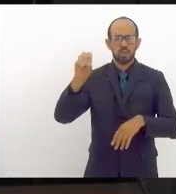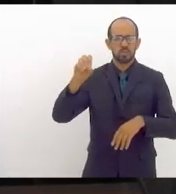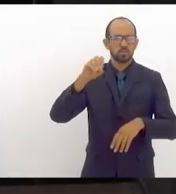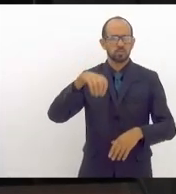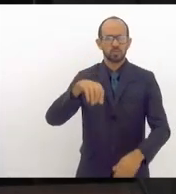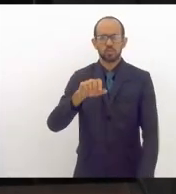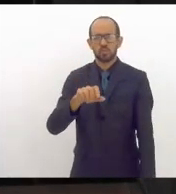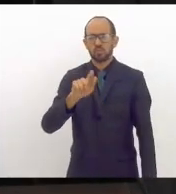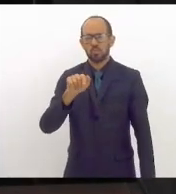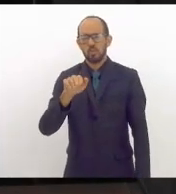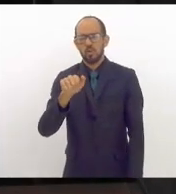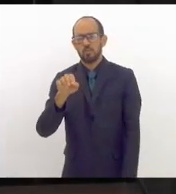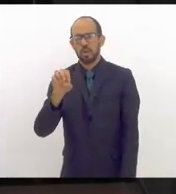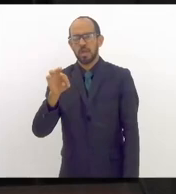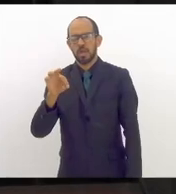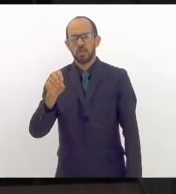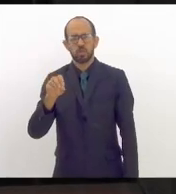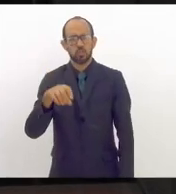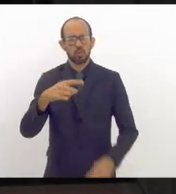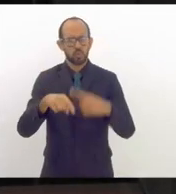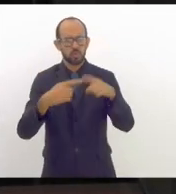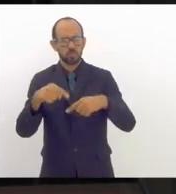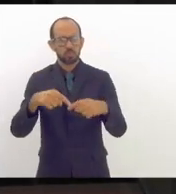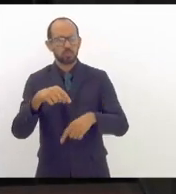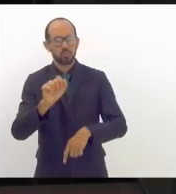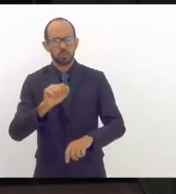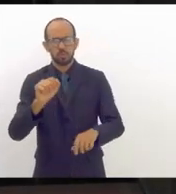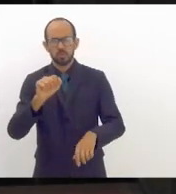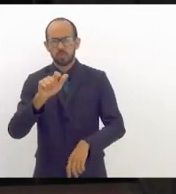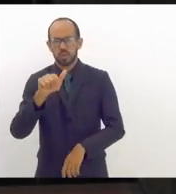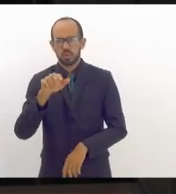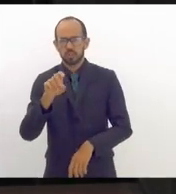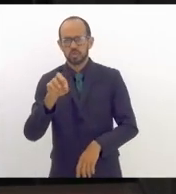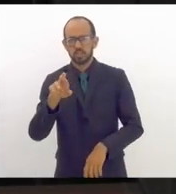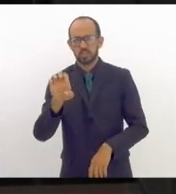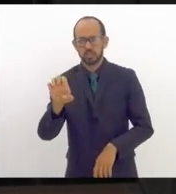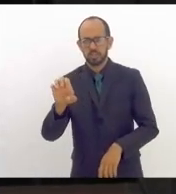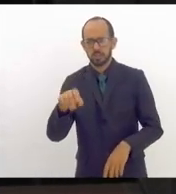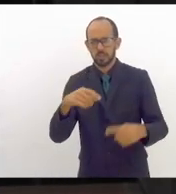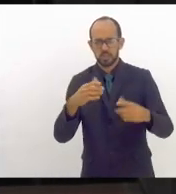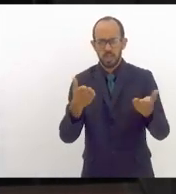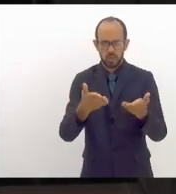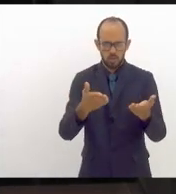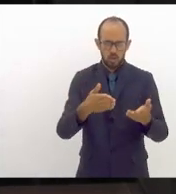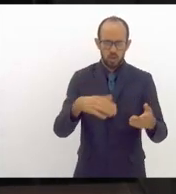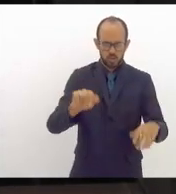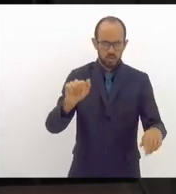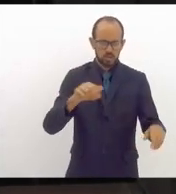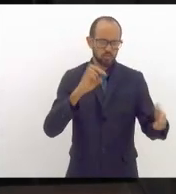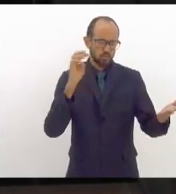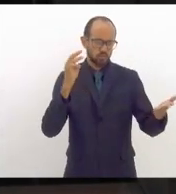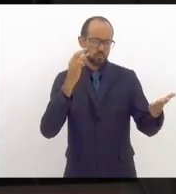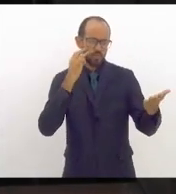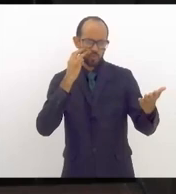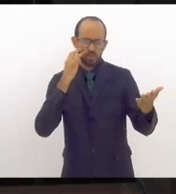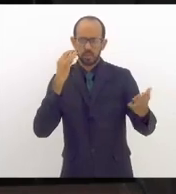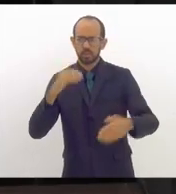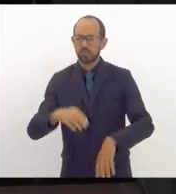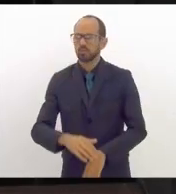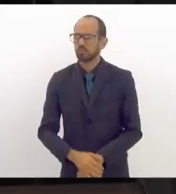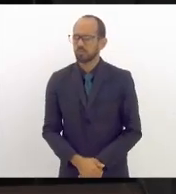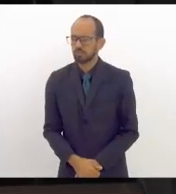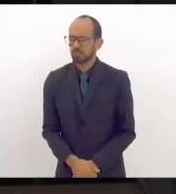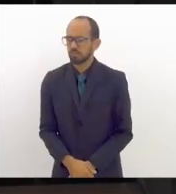depois Alexandre e agora o Nobre companheiro Valdete